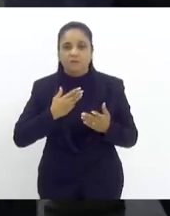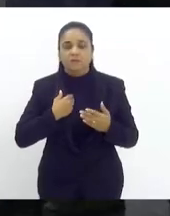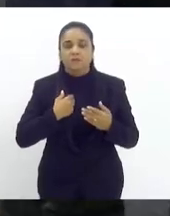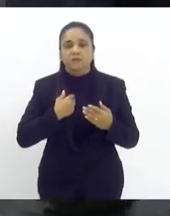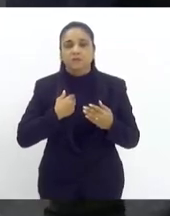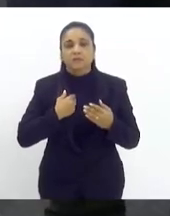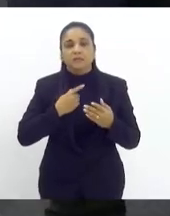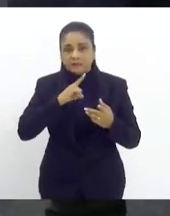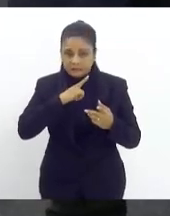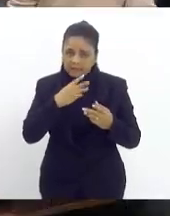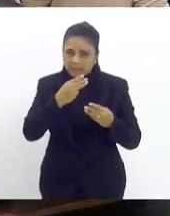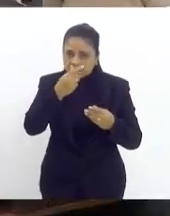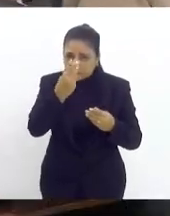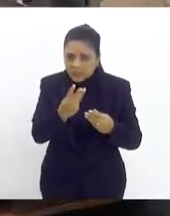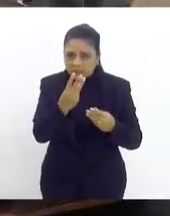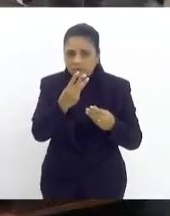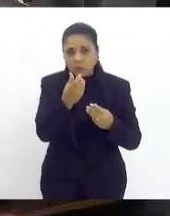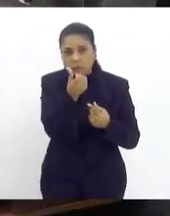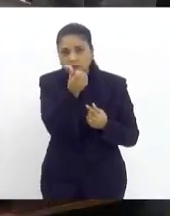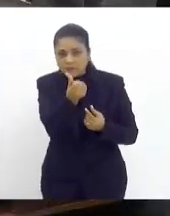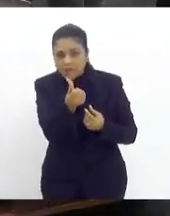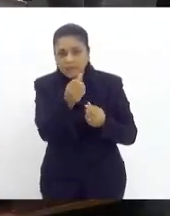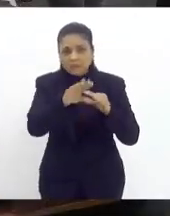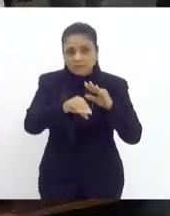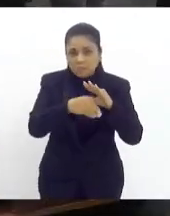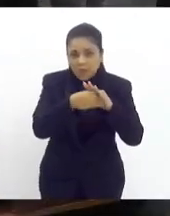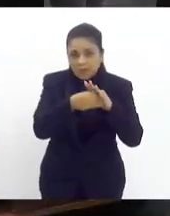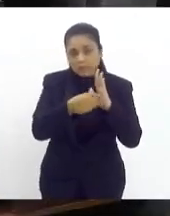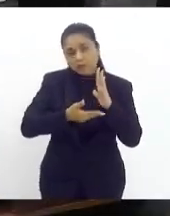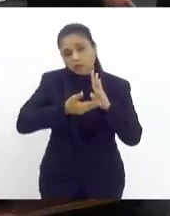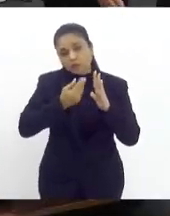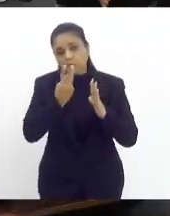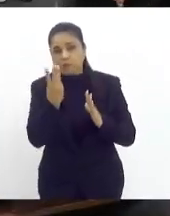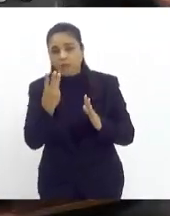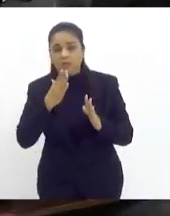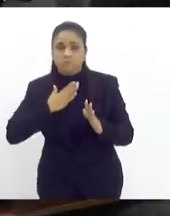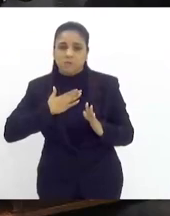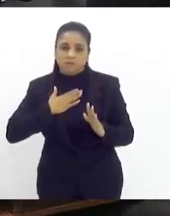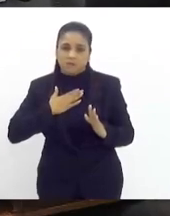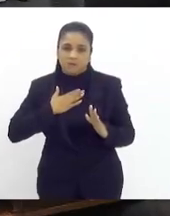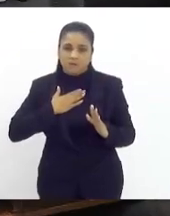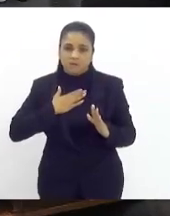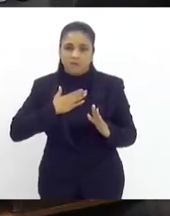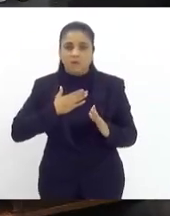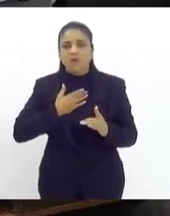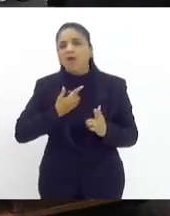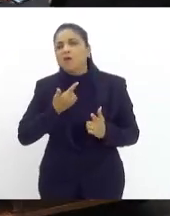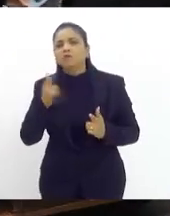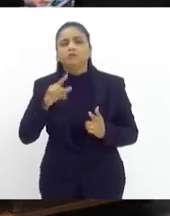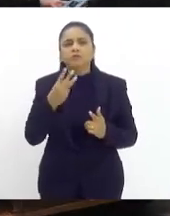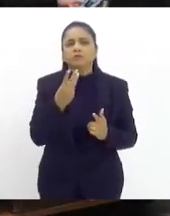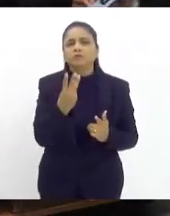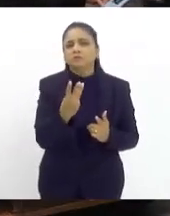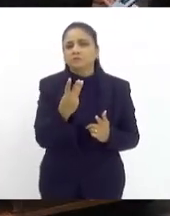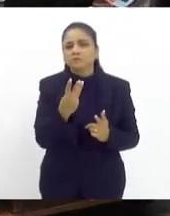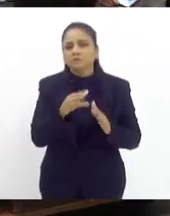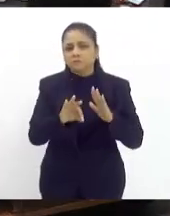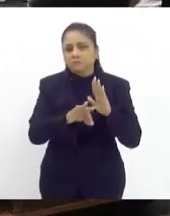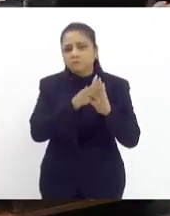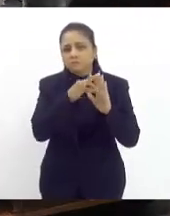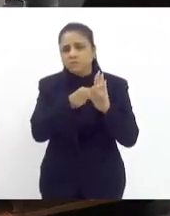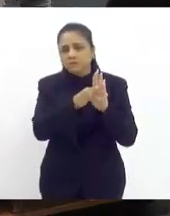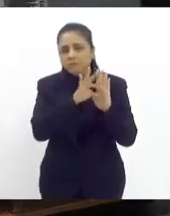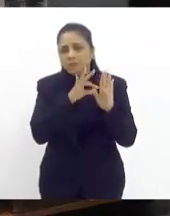tem ainda três né são seis tem seis Quem são as outras três Samuel Deputado Samuel